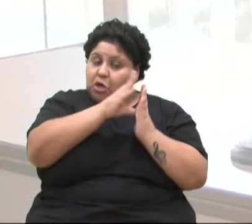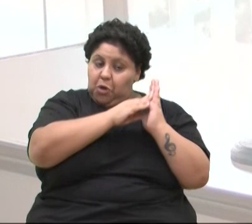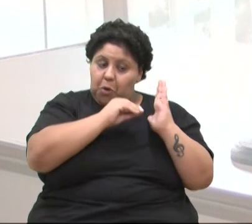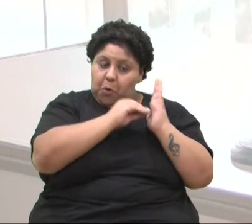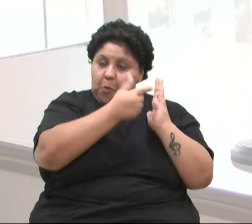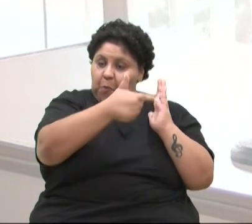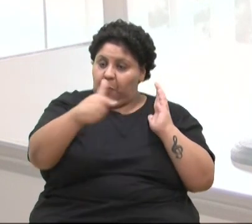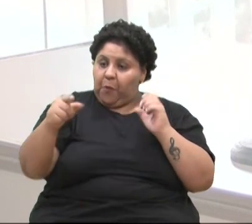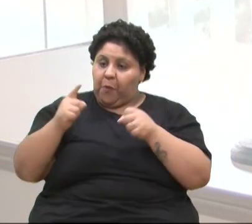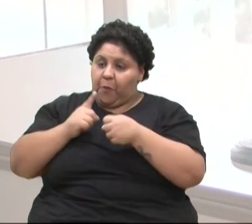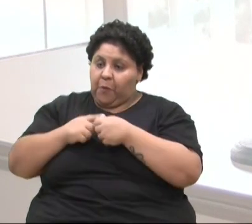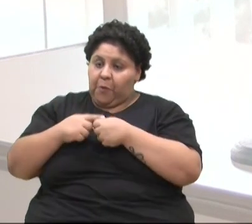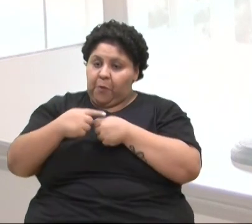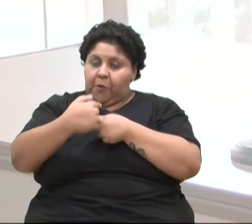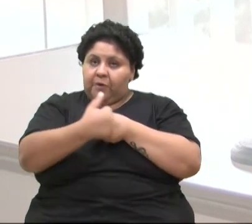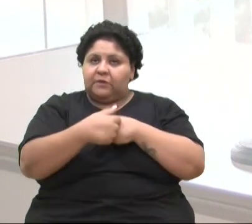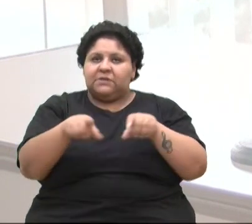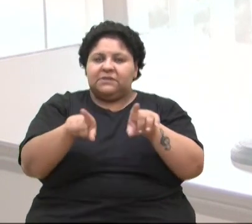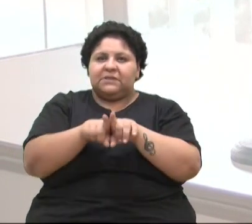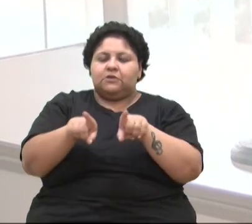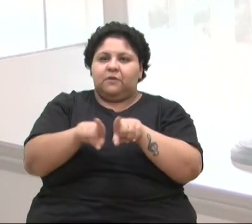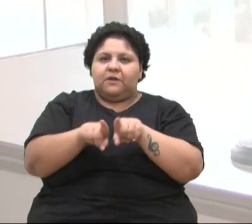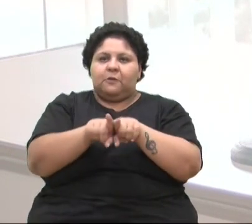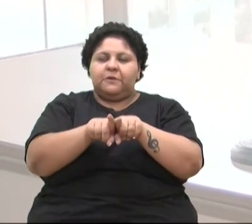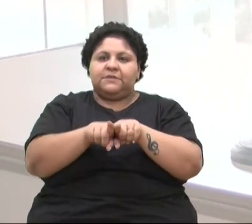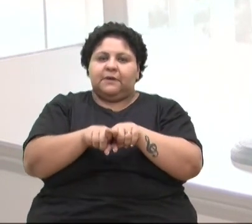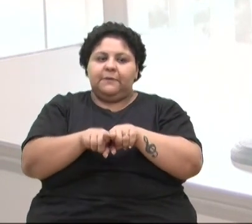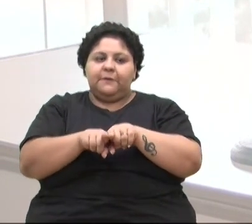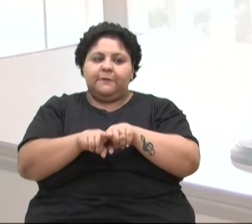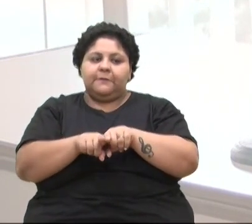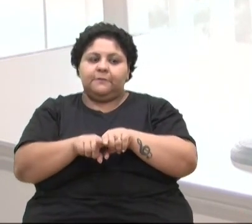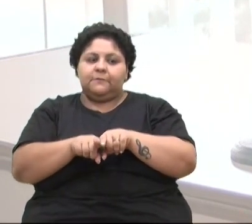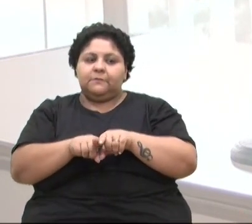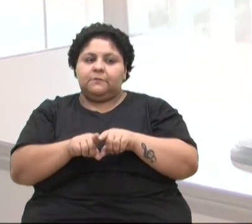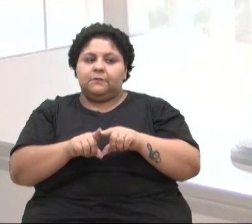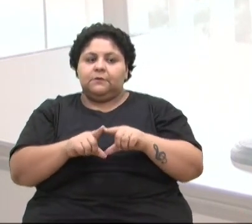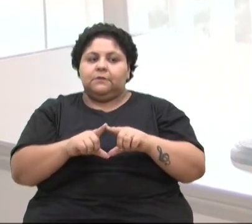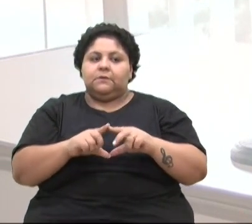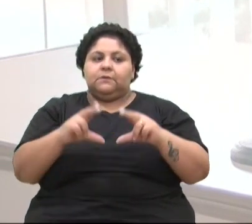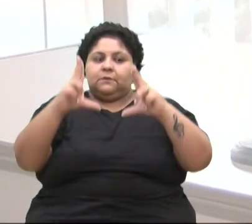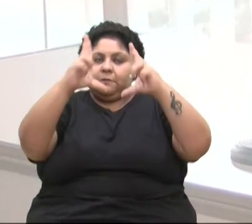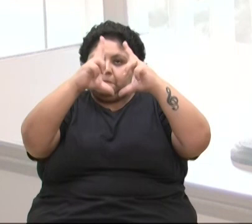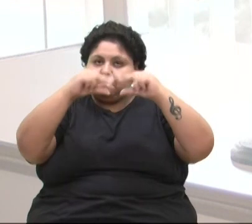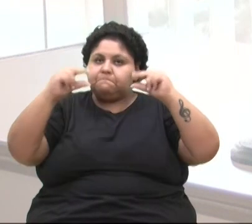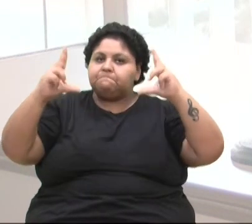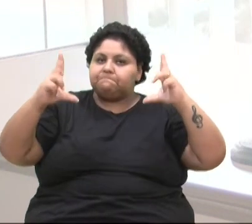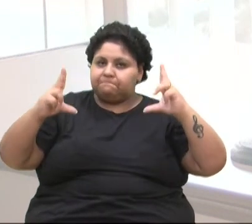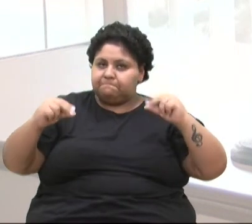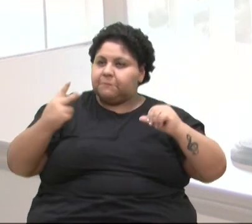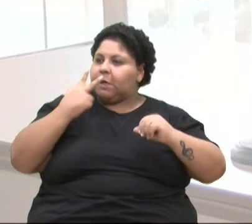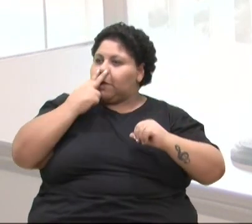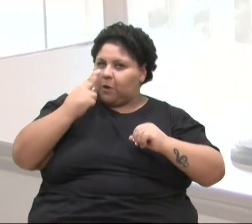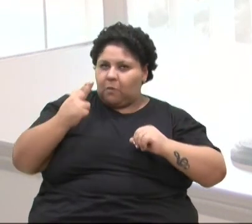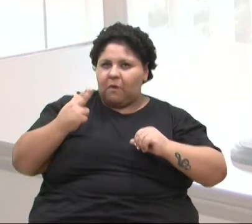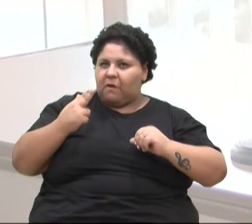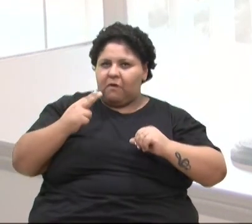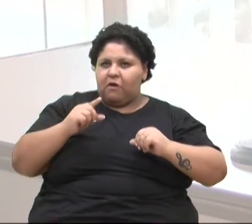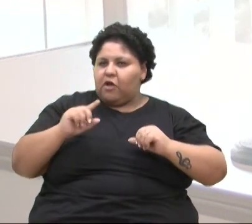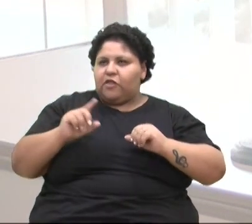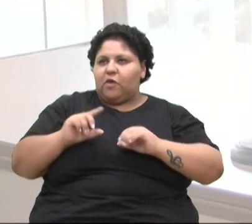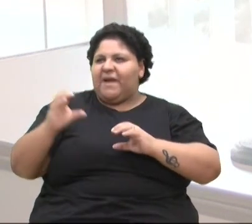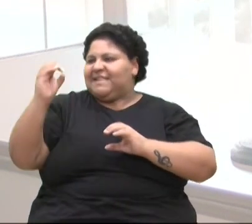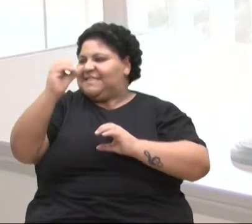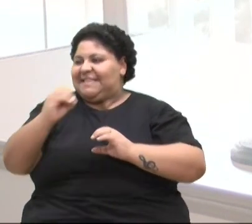cidades, principalmente de Florianópolis, que funciona e funciona muito bem. Porque para nós tentar, não é zerar, porque a fila nunca vai